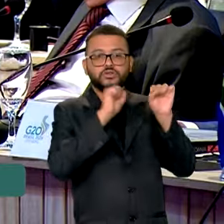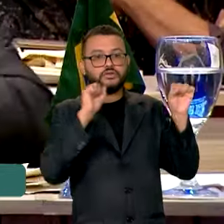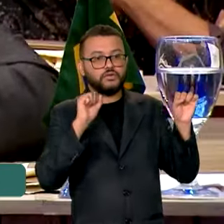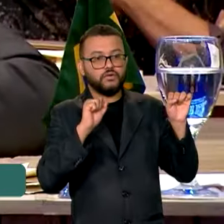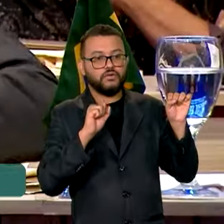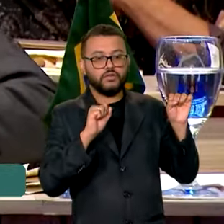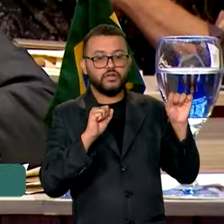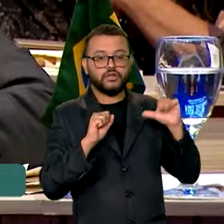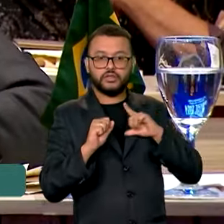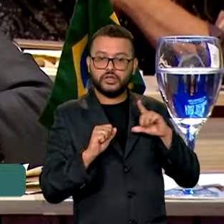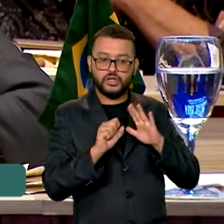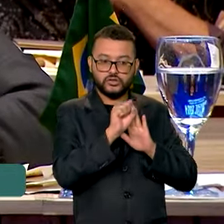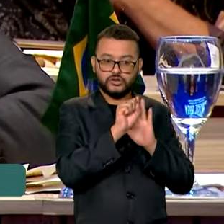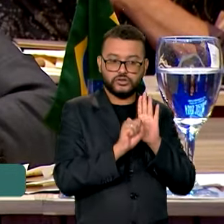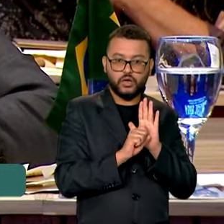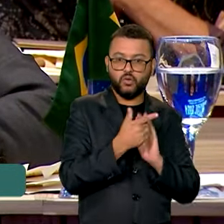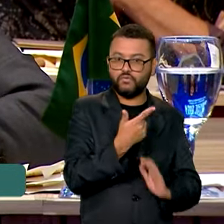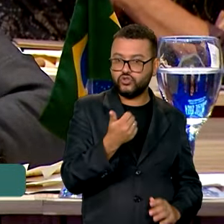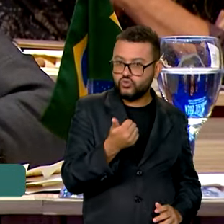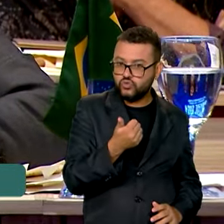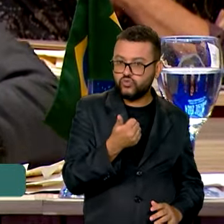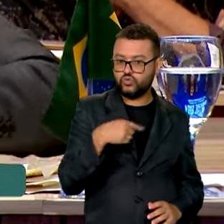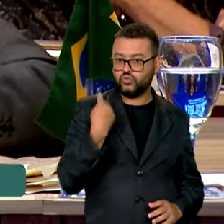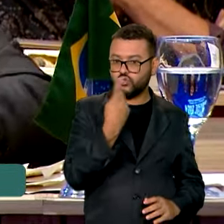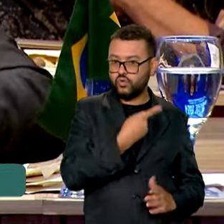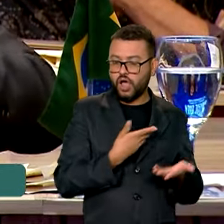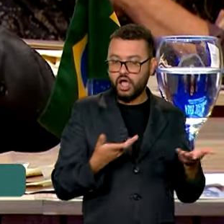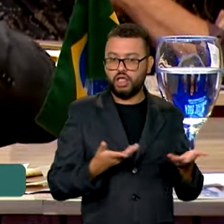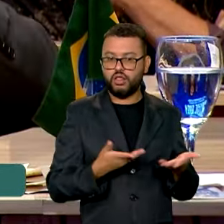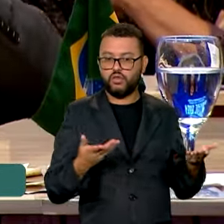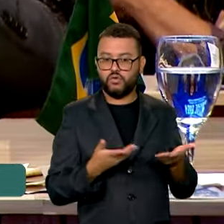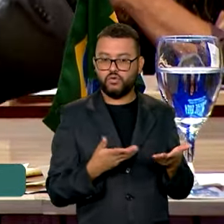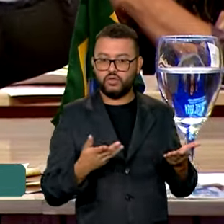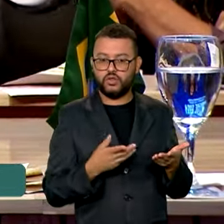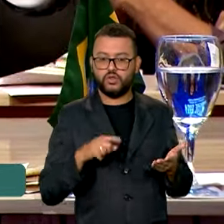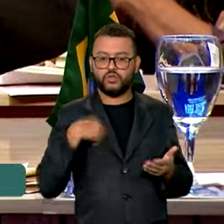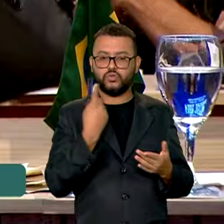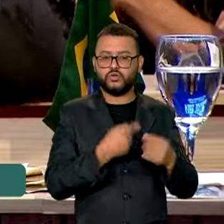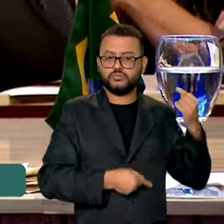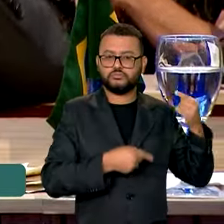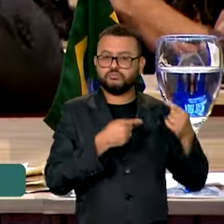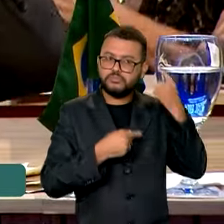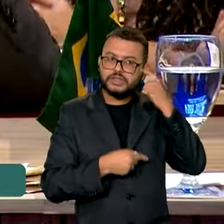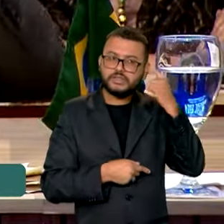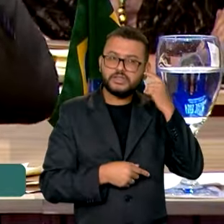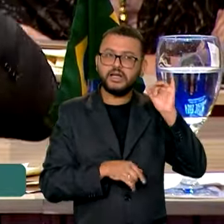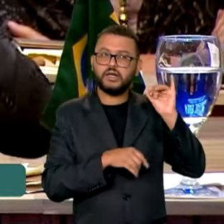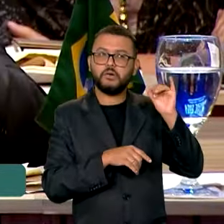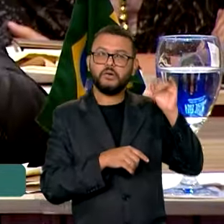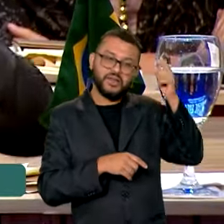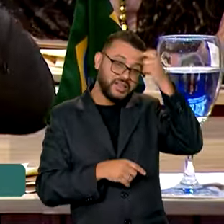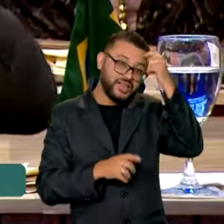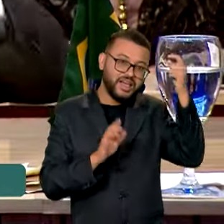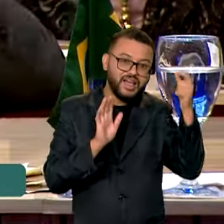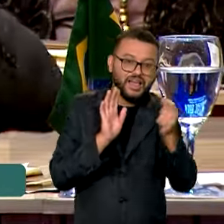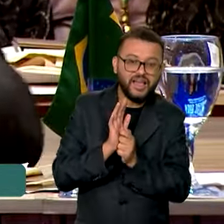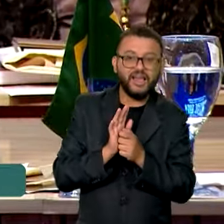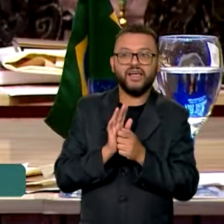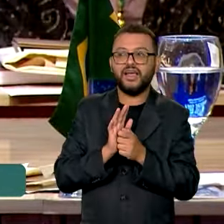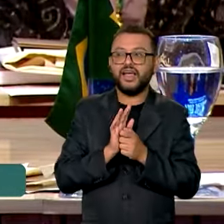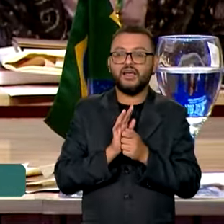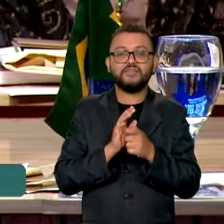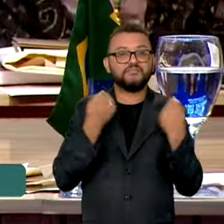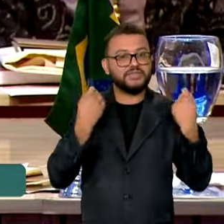na metade do século XXI, quando a gente já está discutindo até inteligência artificial, sem